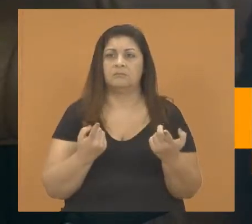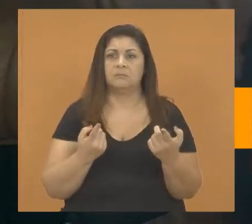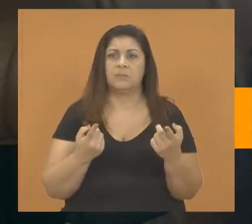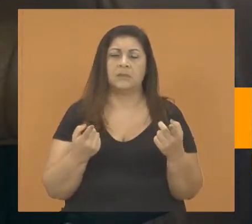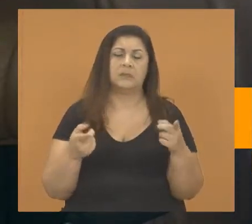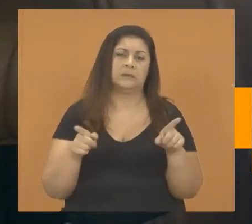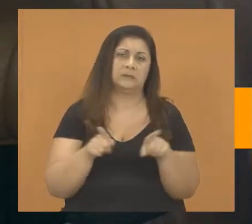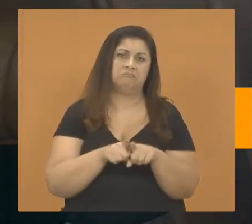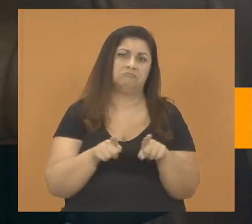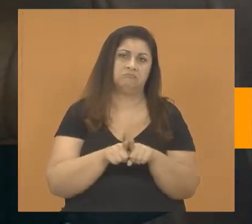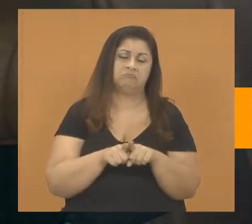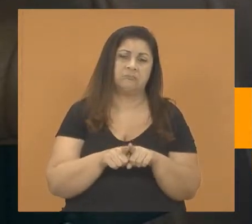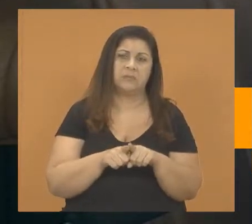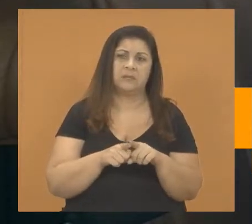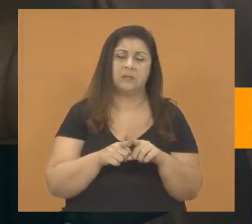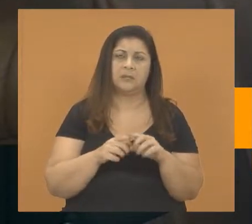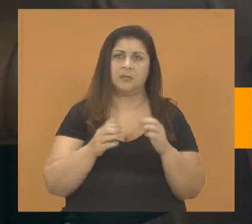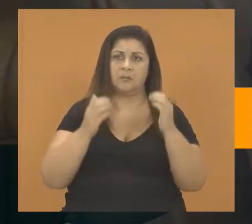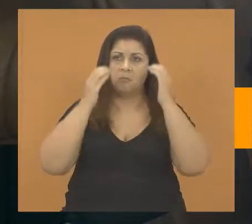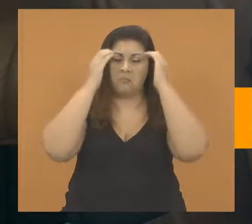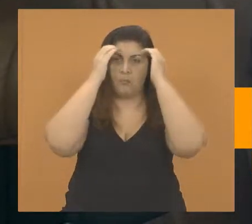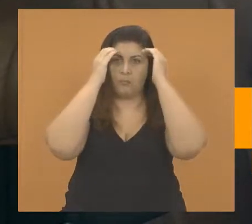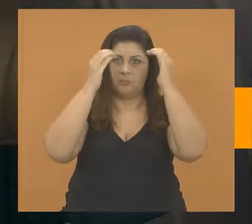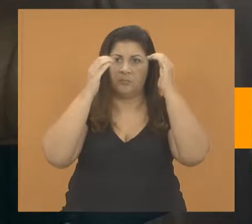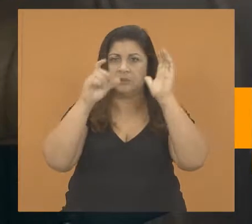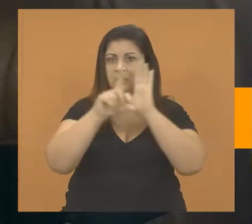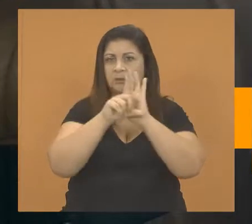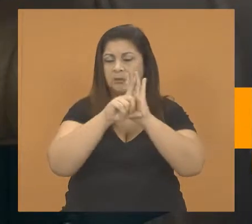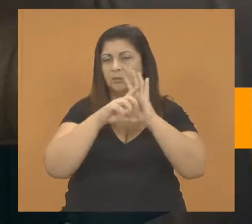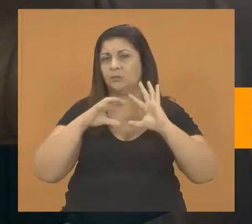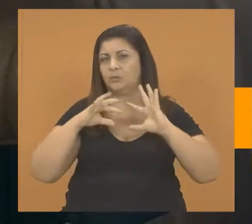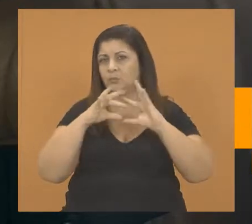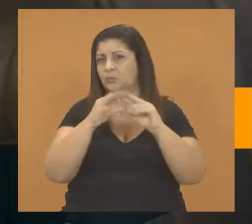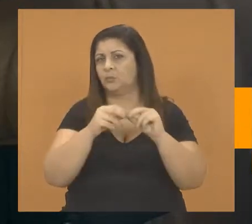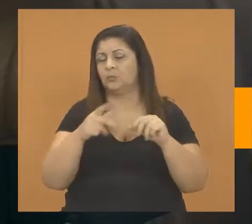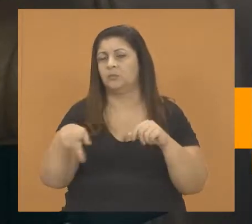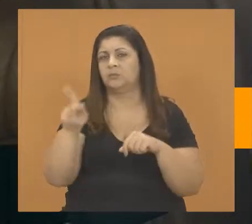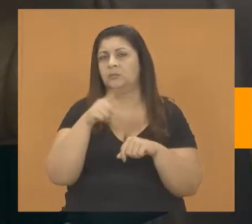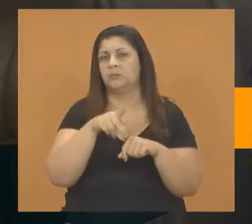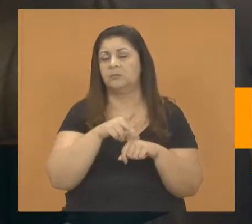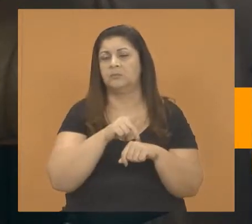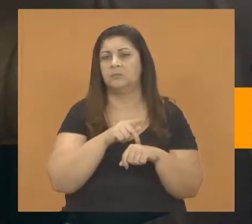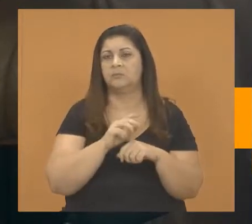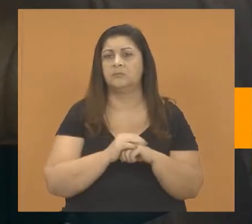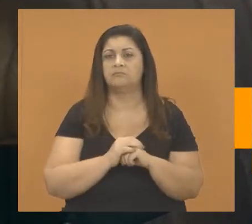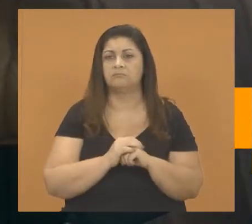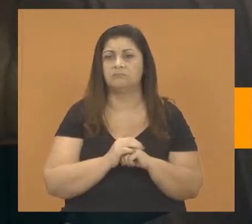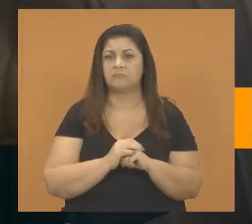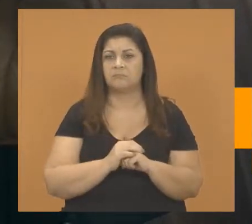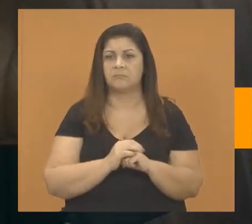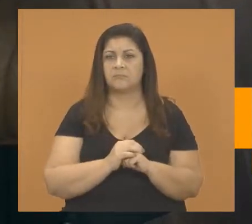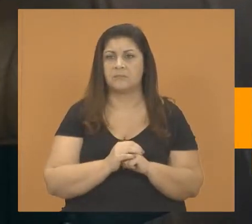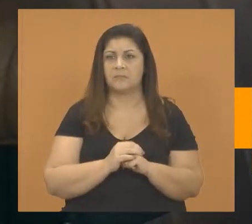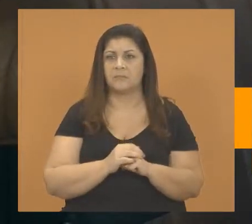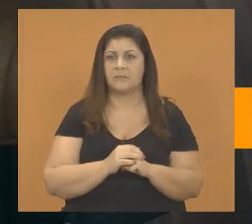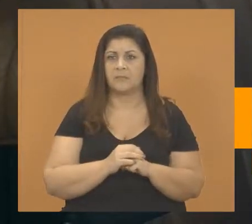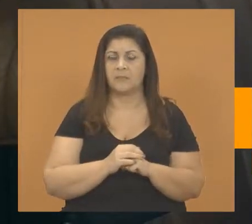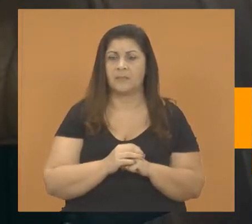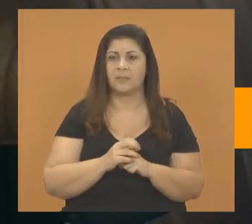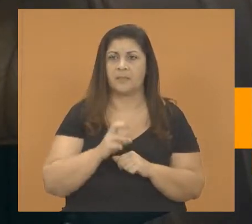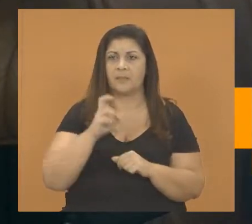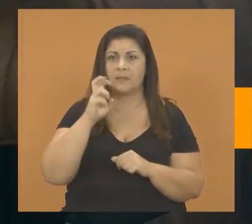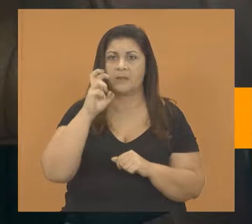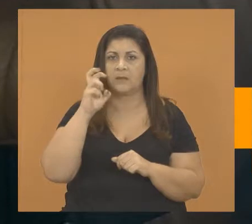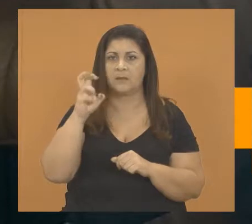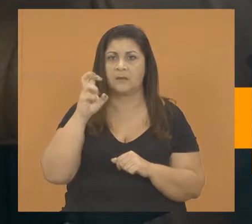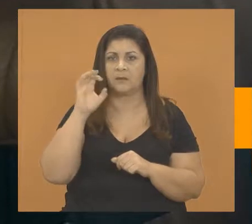contas pelo país estava verificando aqui que na união por exemplo os cargos de nível 1 50% tem